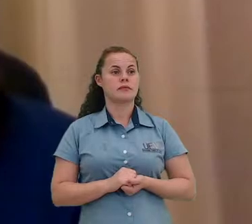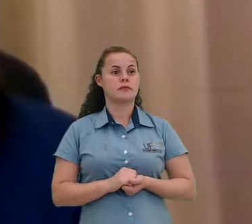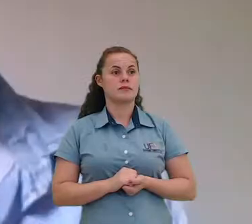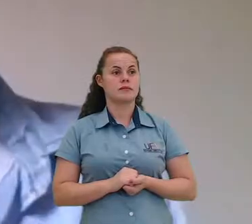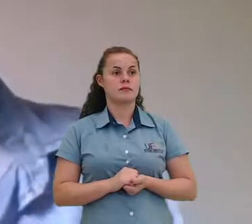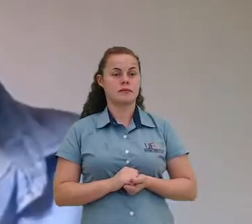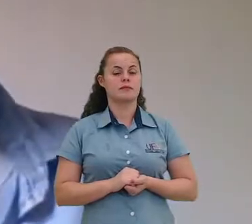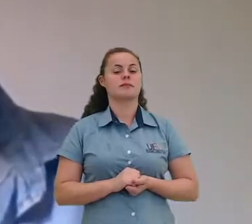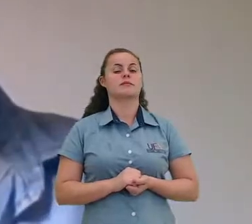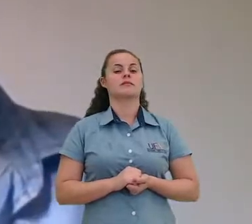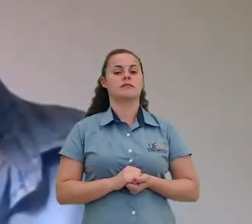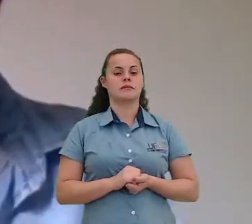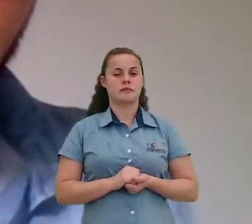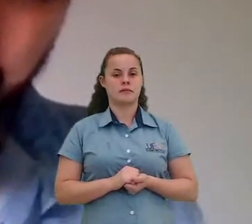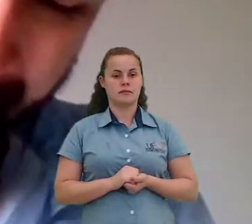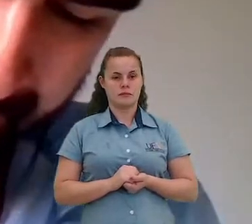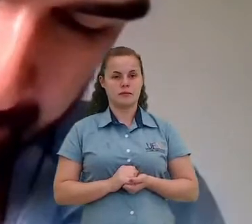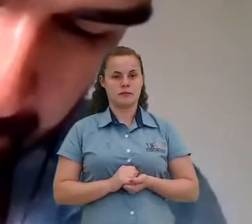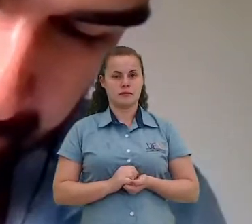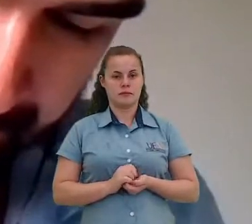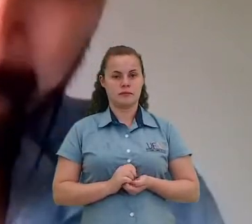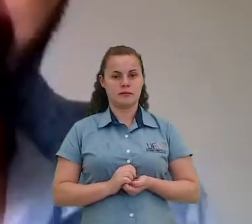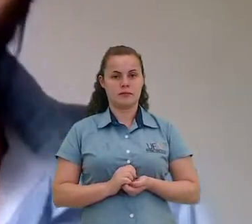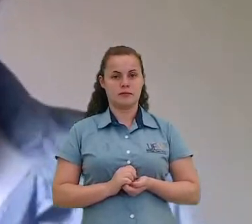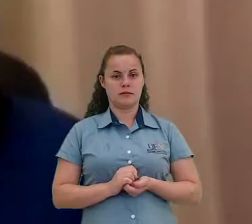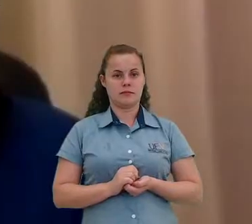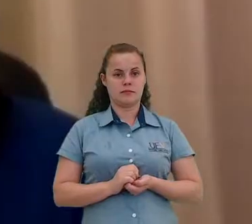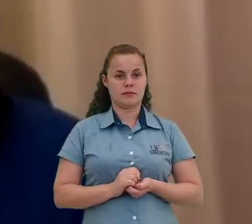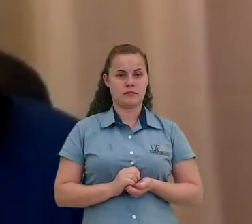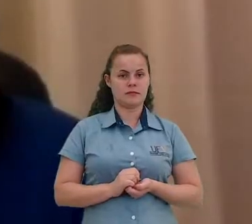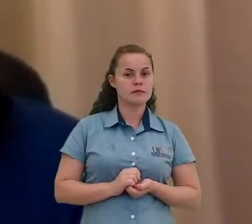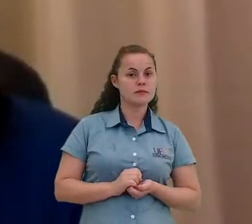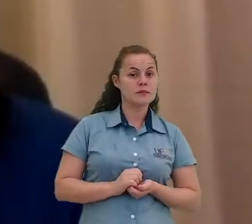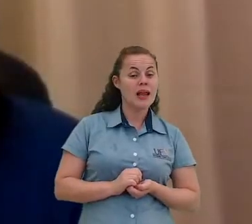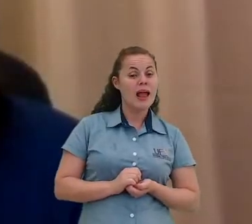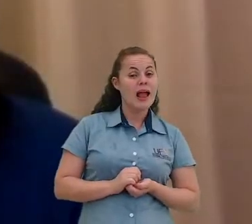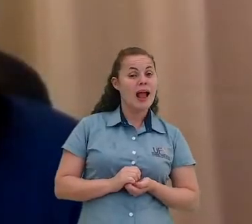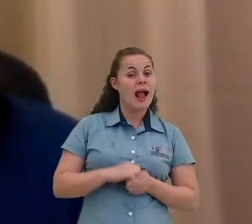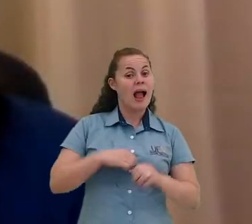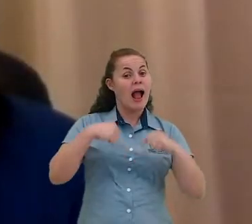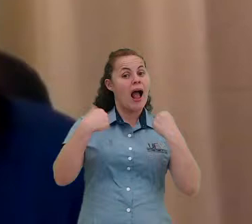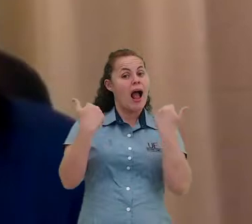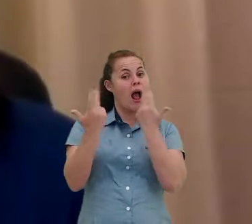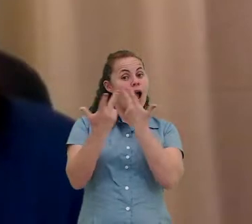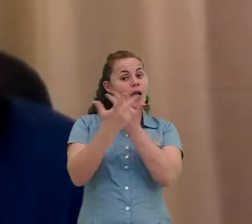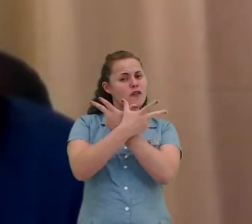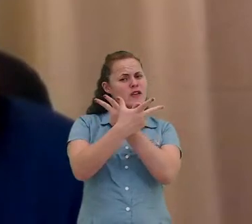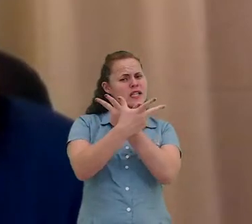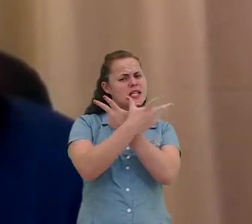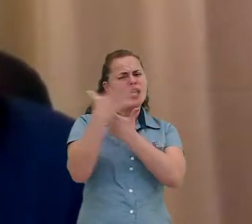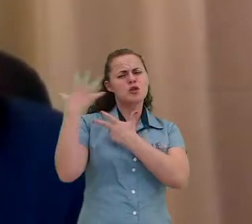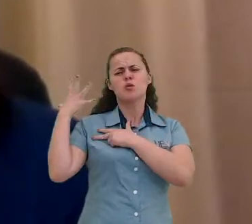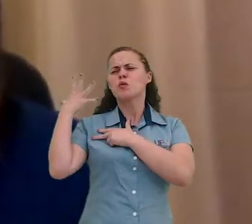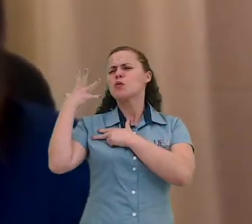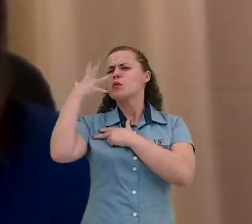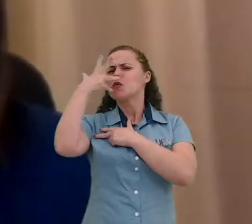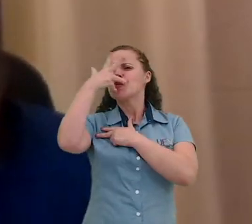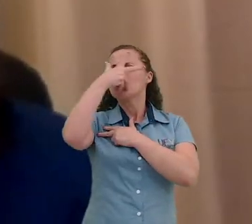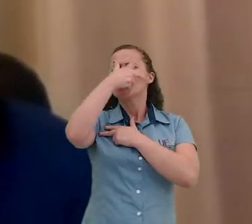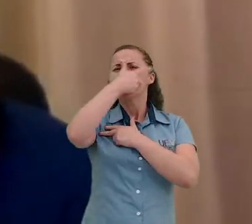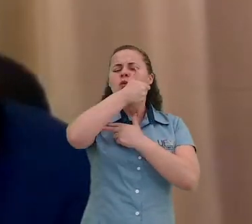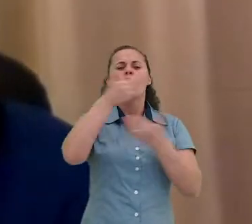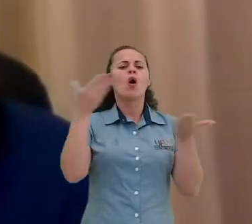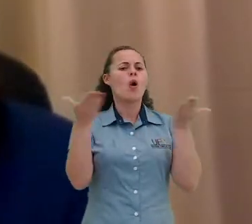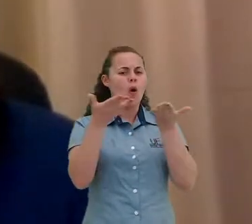uma pena não ter a senhora aqui no nosso campo. Olha, a universidade é linda, né? Eu comentei hoje mais cedo